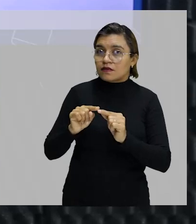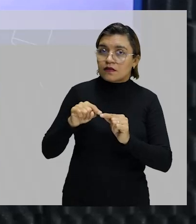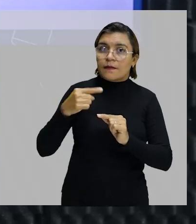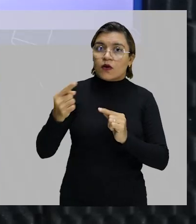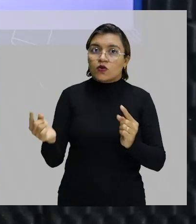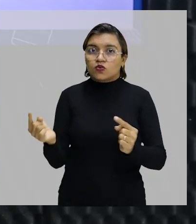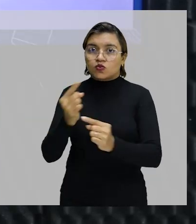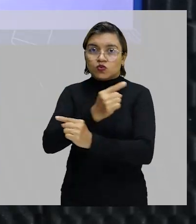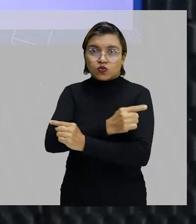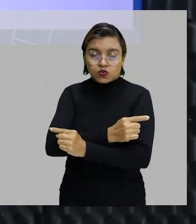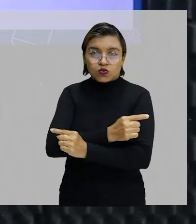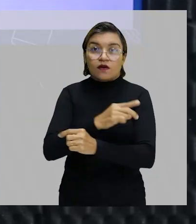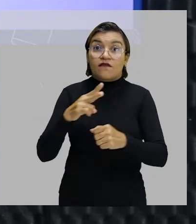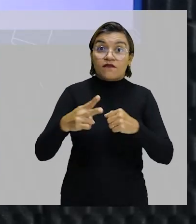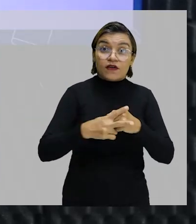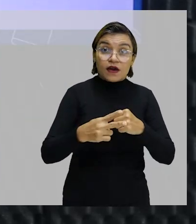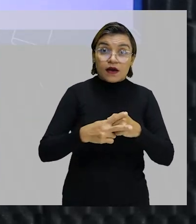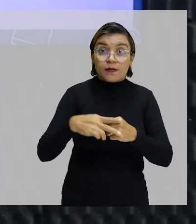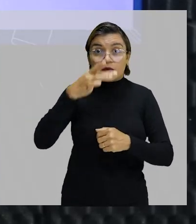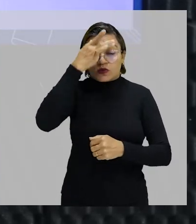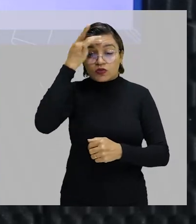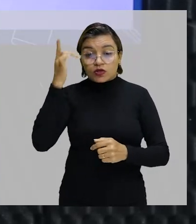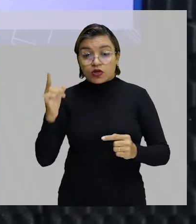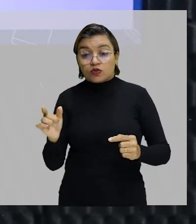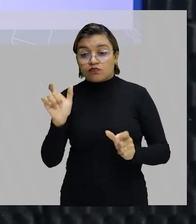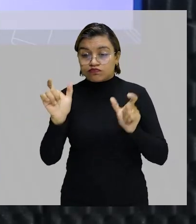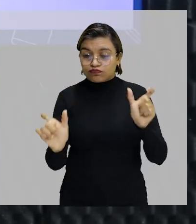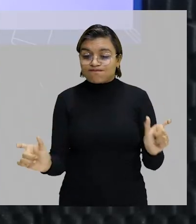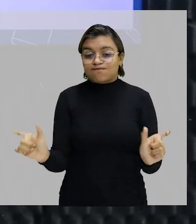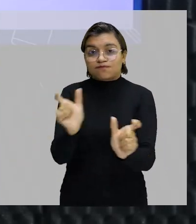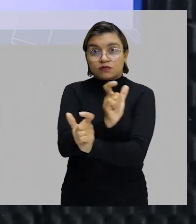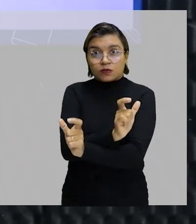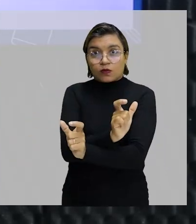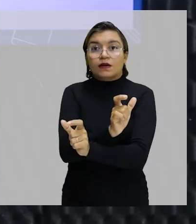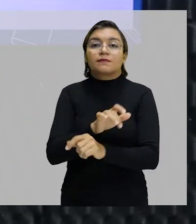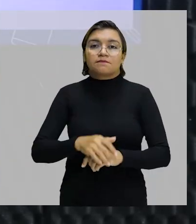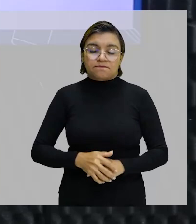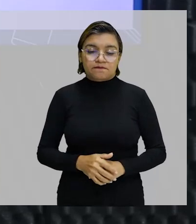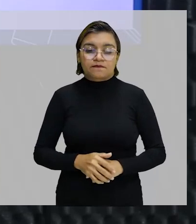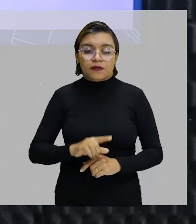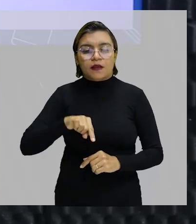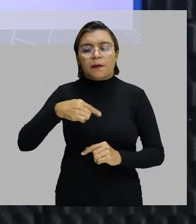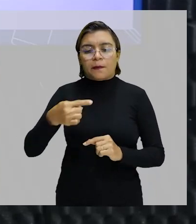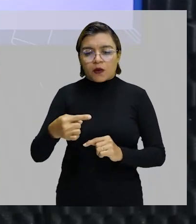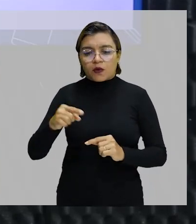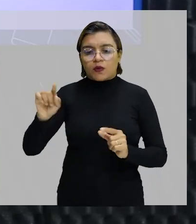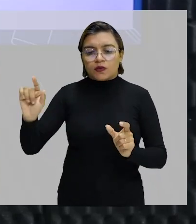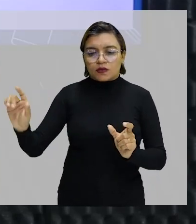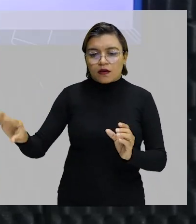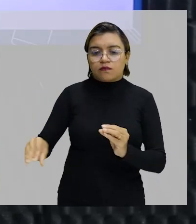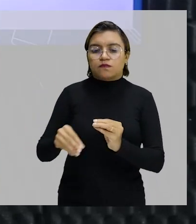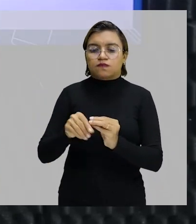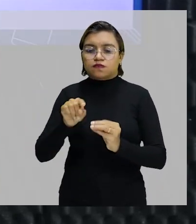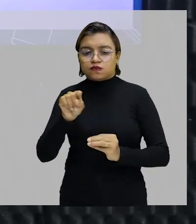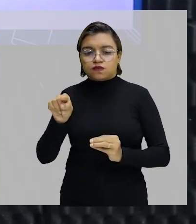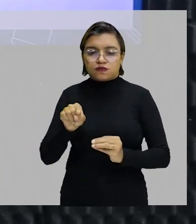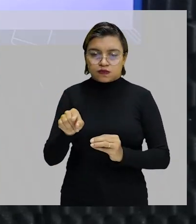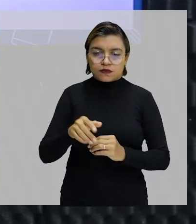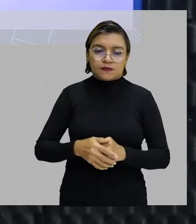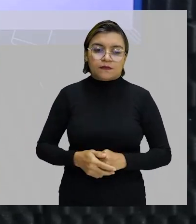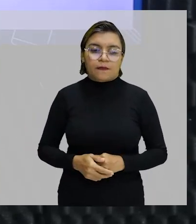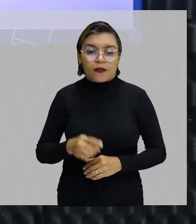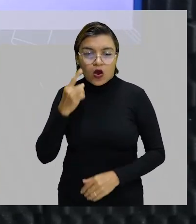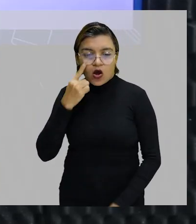inversão do verbo com sujeito e o restante da frase com o ponto de interrogação lá no final. What have you been